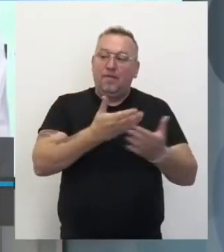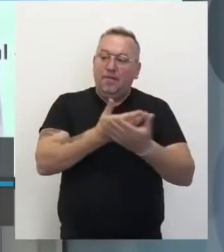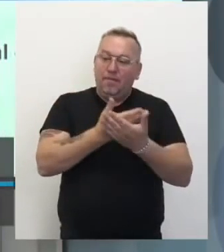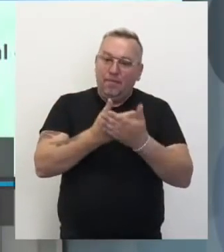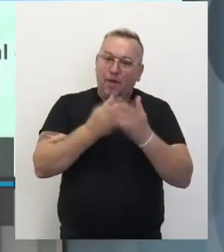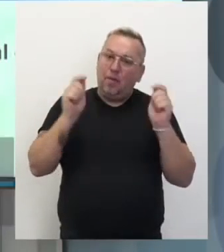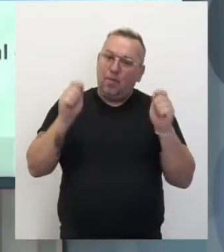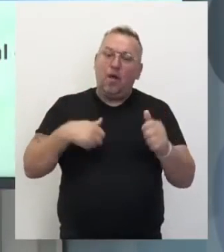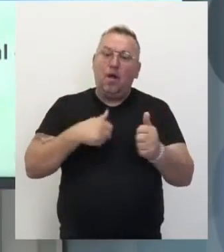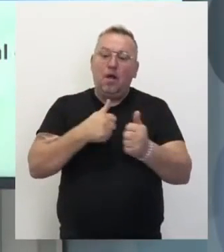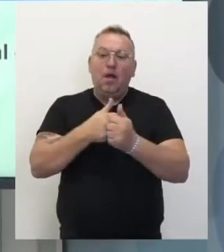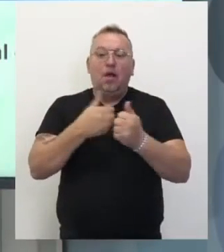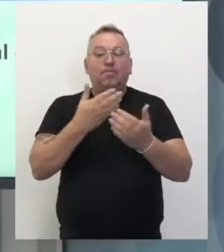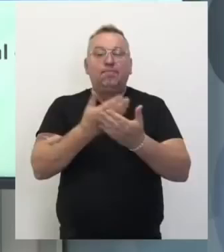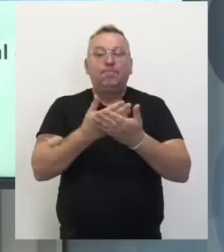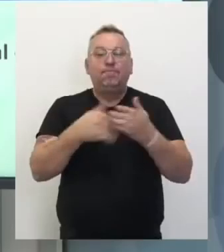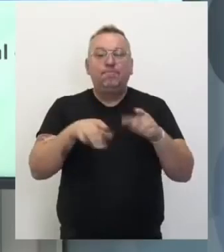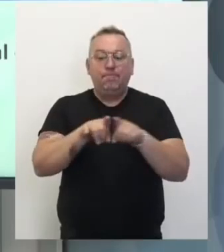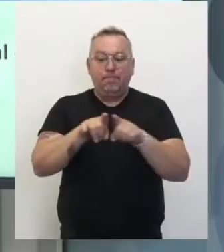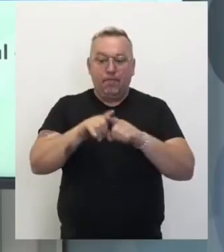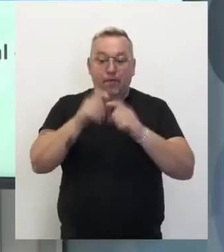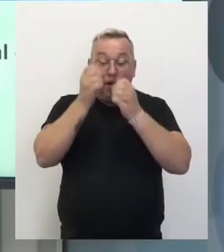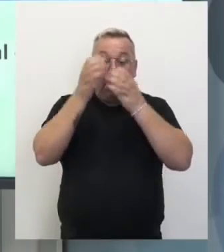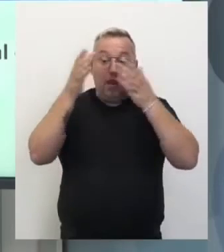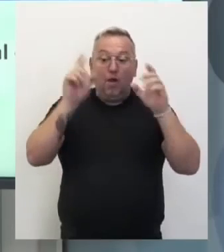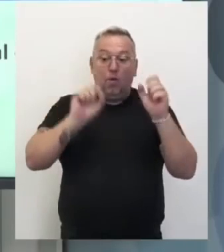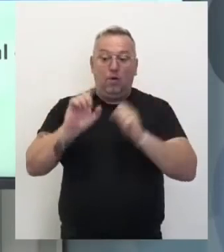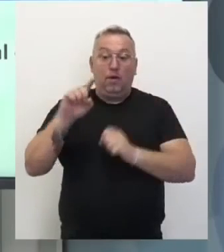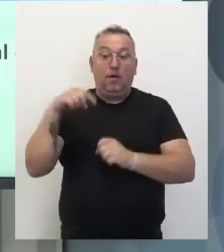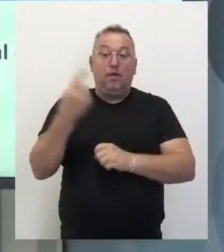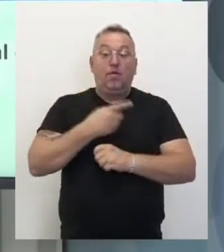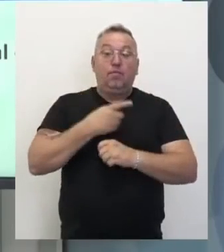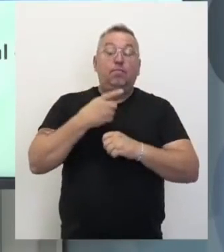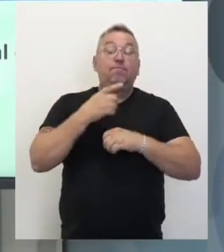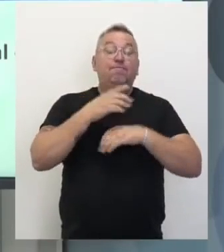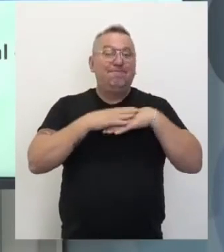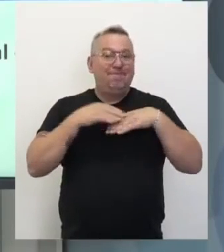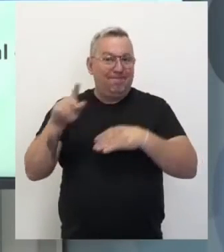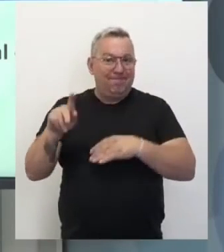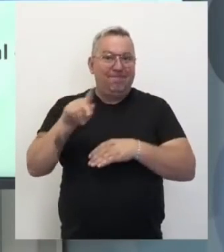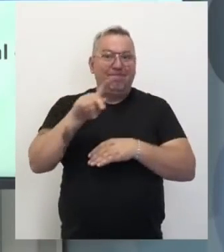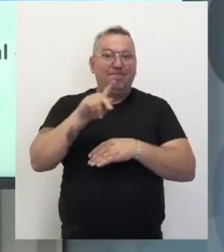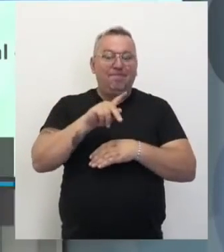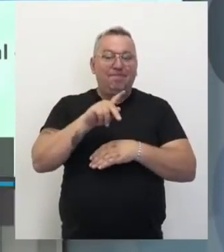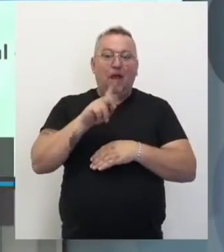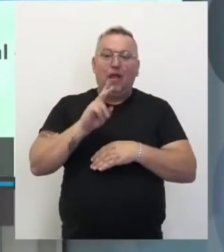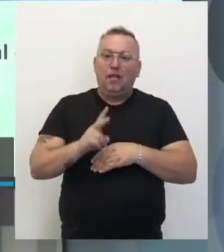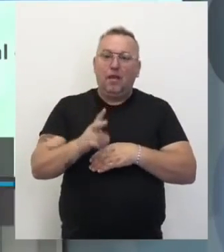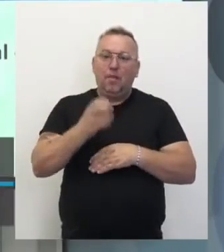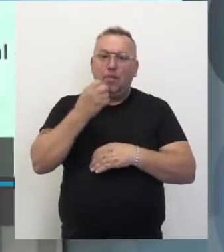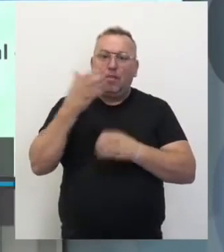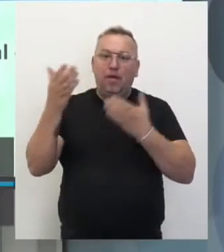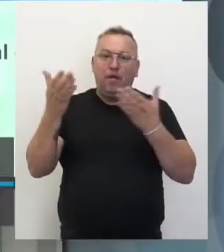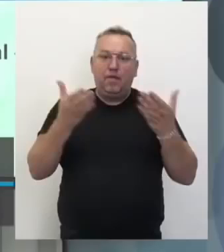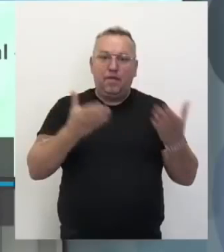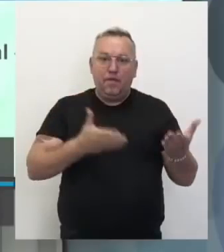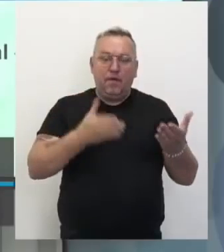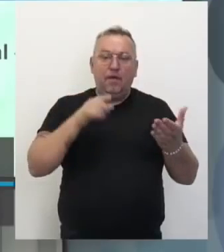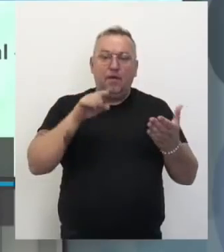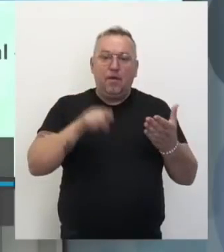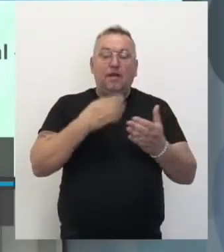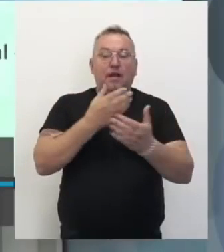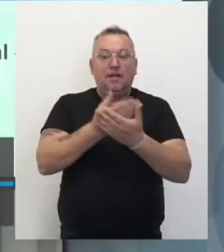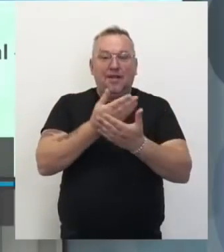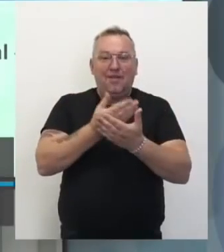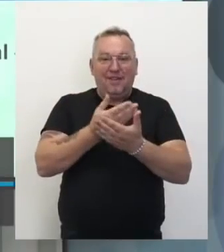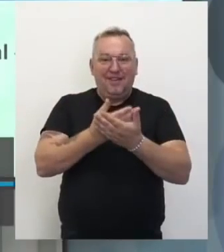estar acompanhando as aulas aí e, claro, nossos queridos colegas professores, que são sempre muito bem-vindos aqui nas nossas